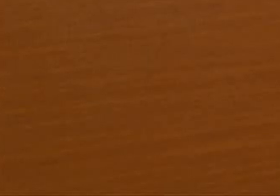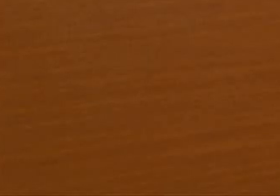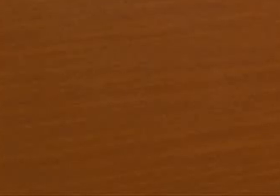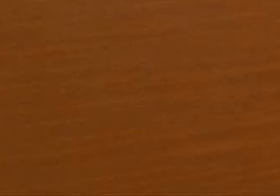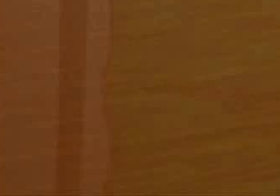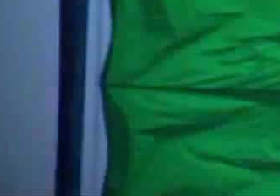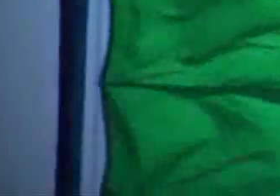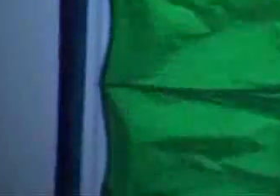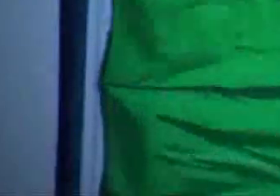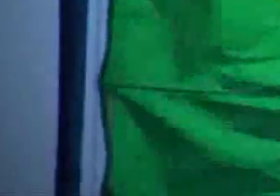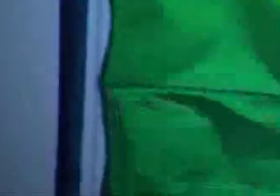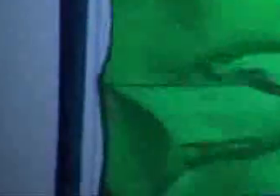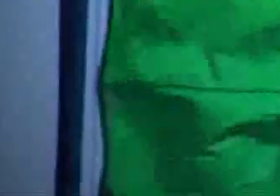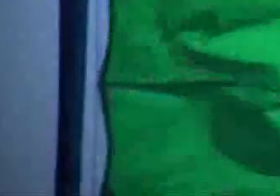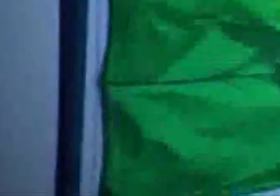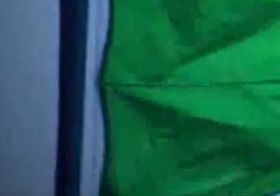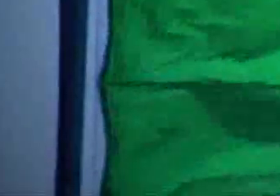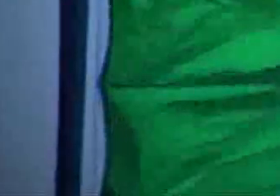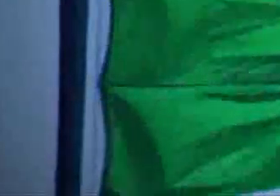Vamos lá?